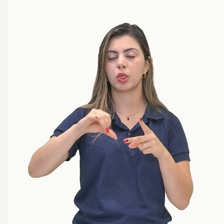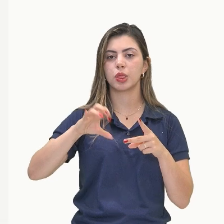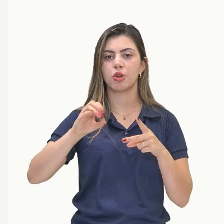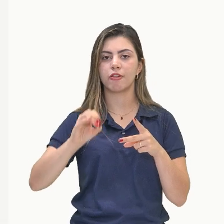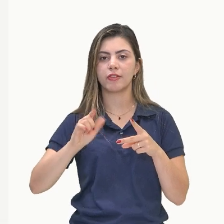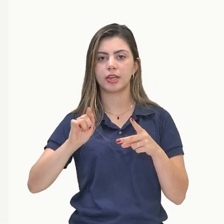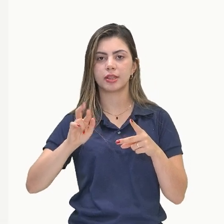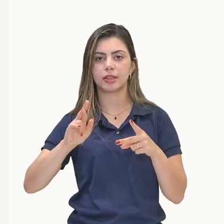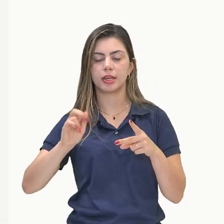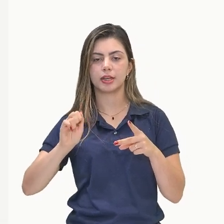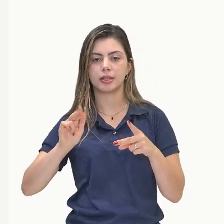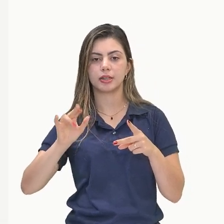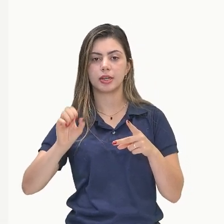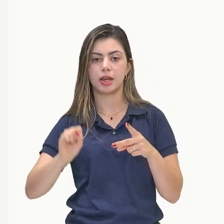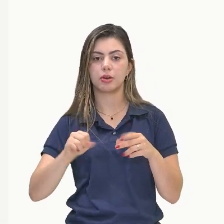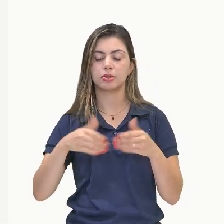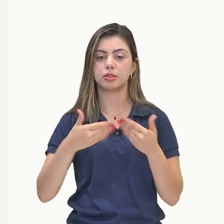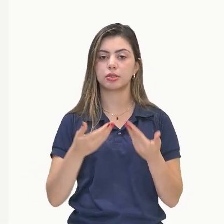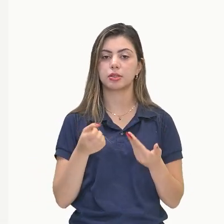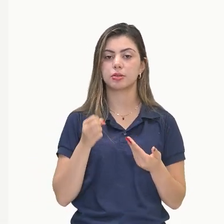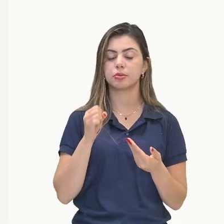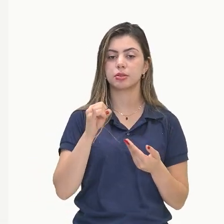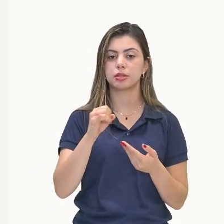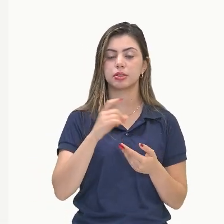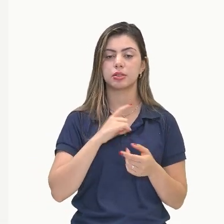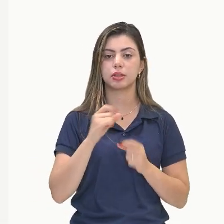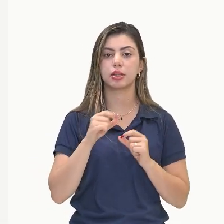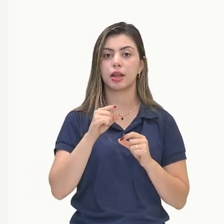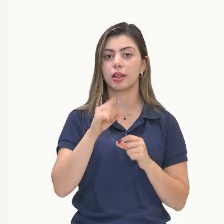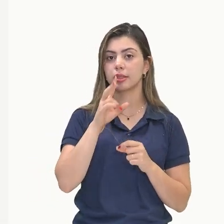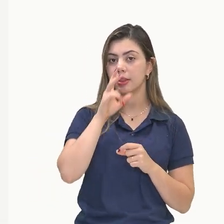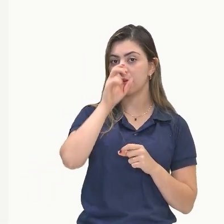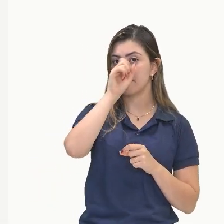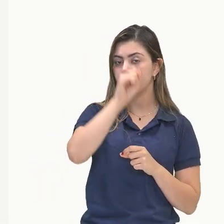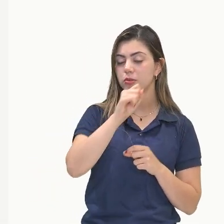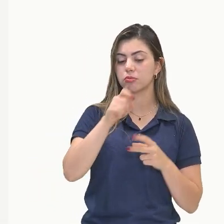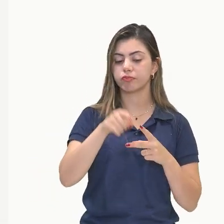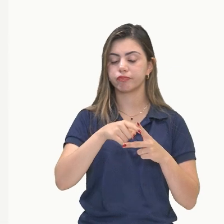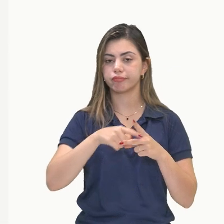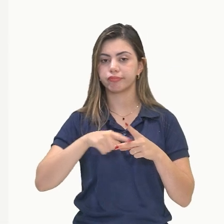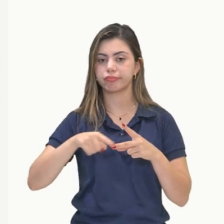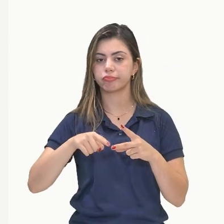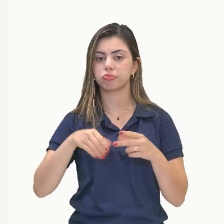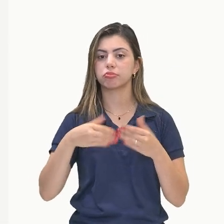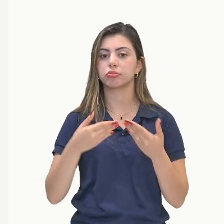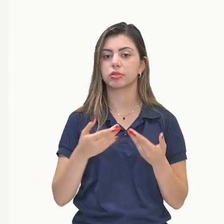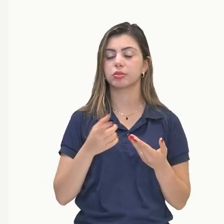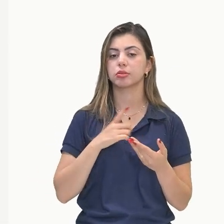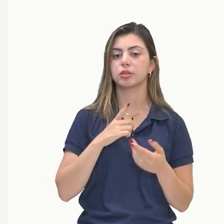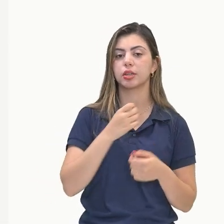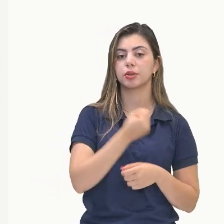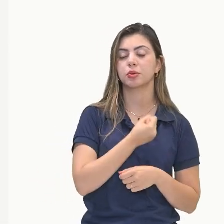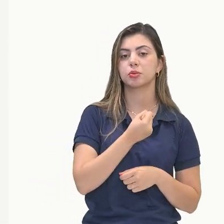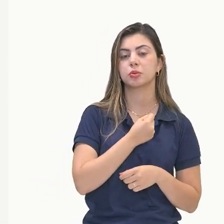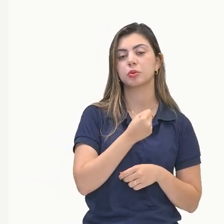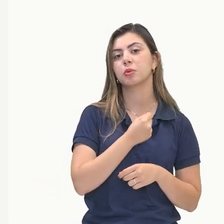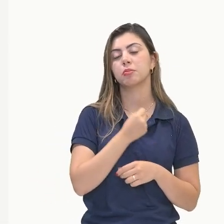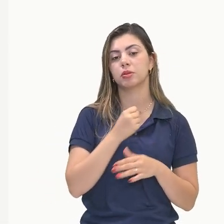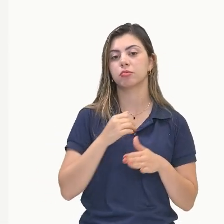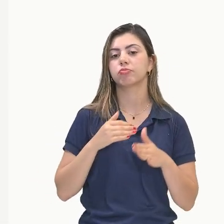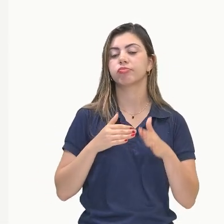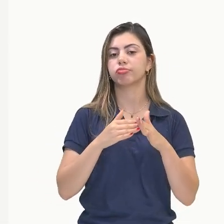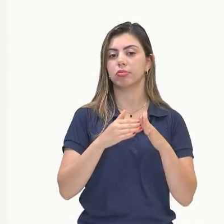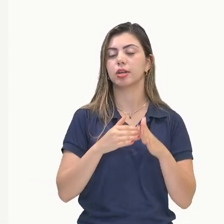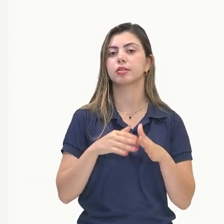campo perpendicular às linhas de força do campo, então eu terei o valor máximo para a força magnética, porque